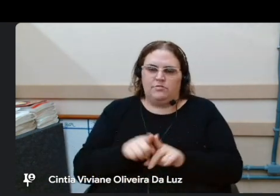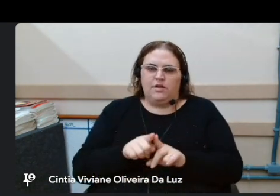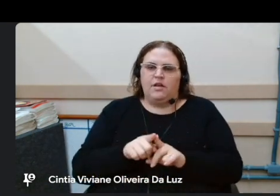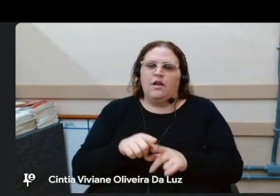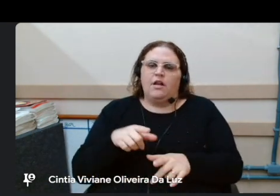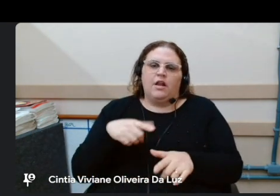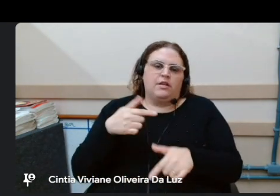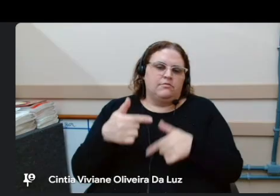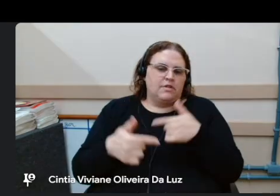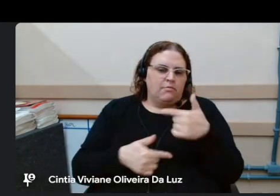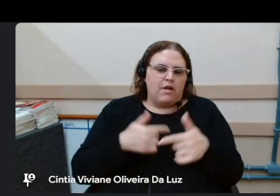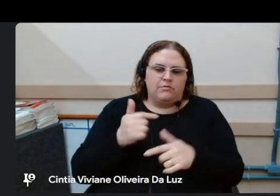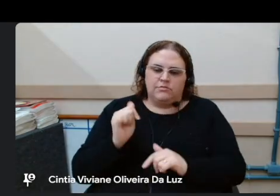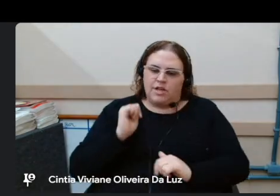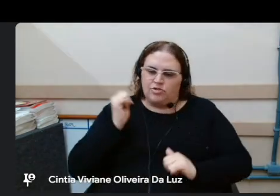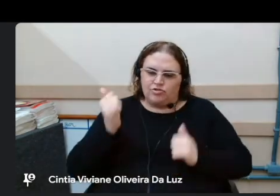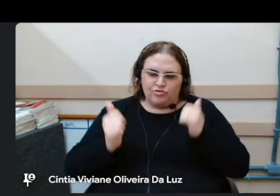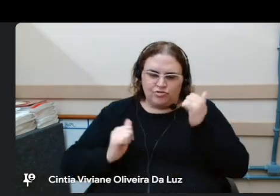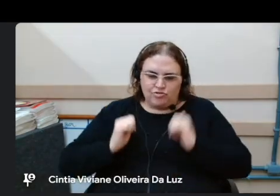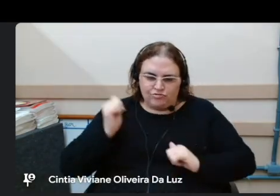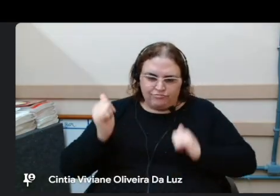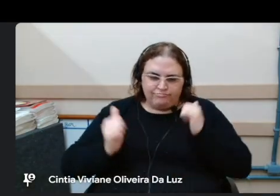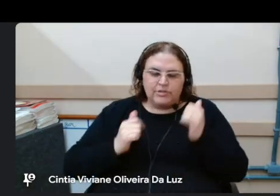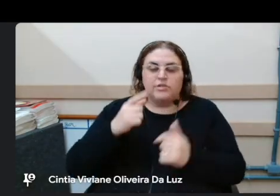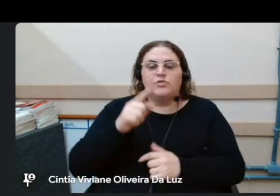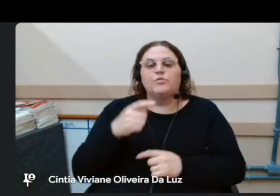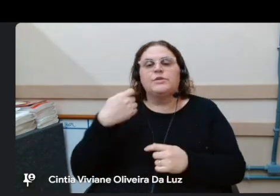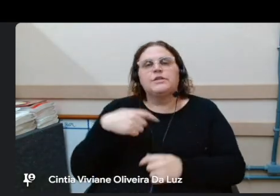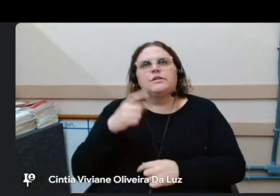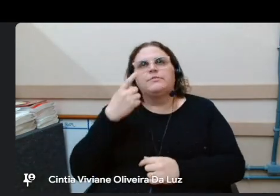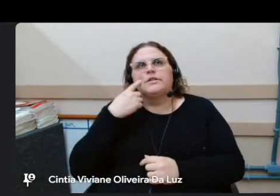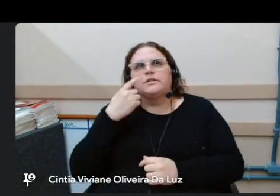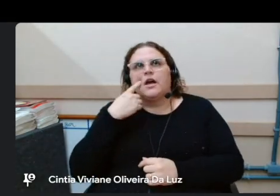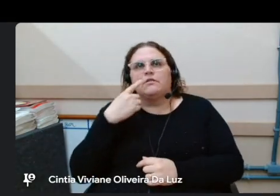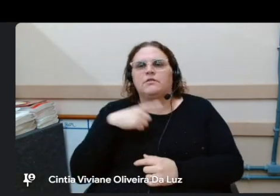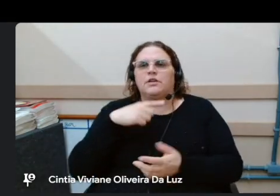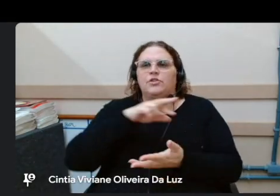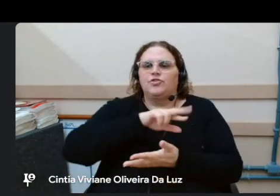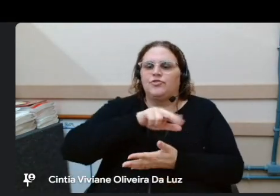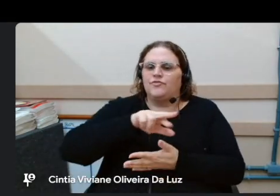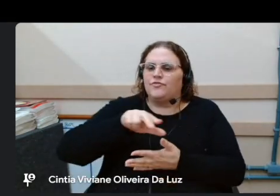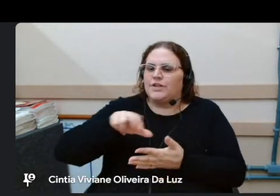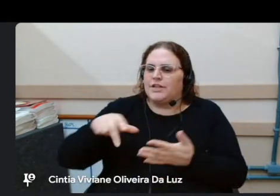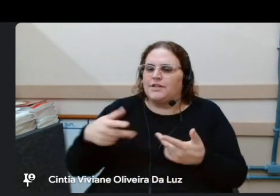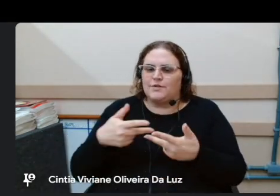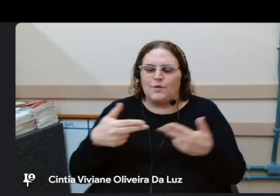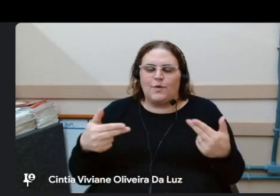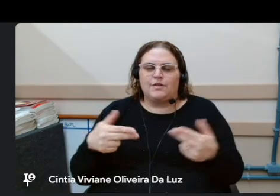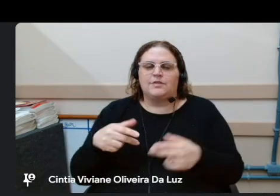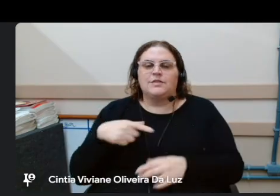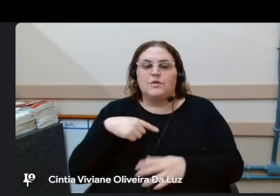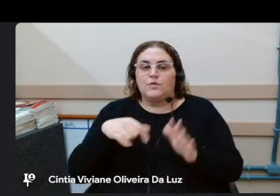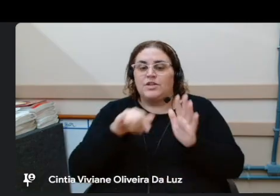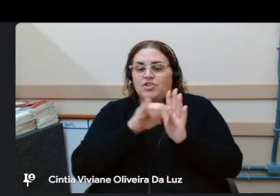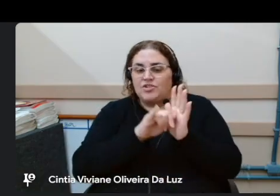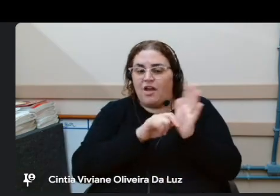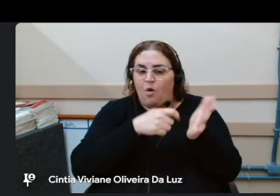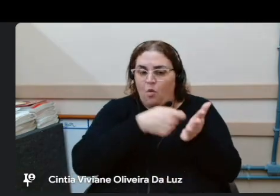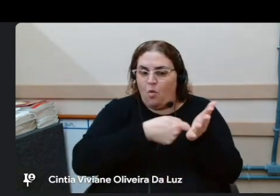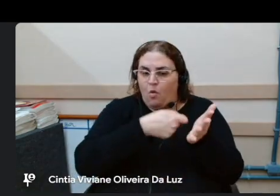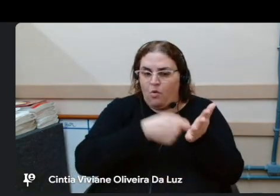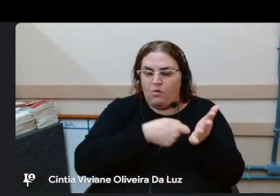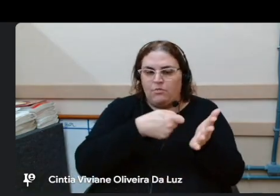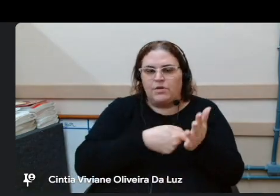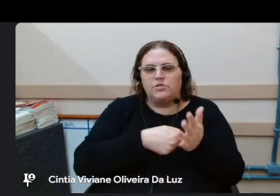realidade Porque além da atuação artística tu tem que dar conta de uma série de especificidades